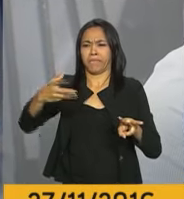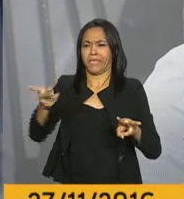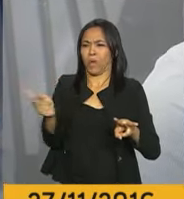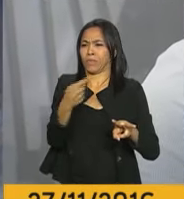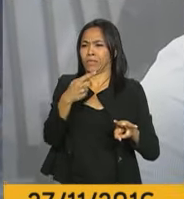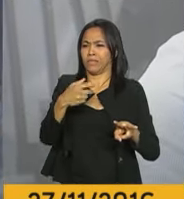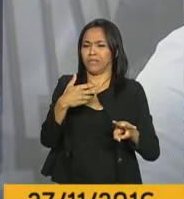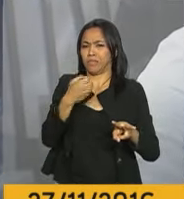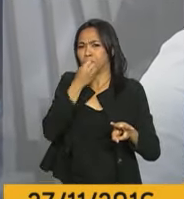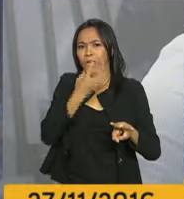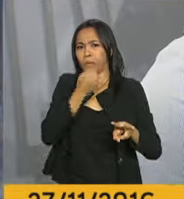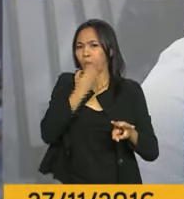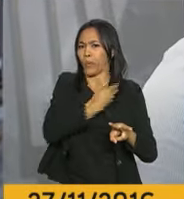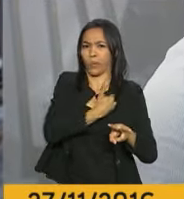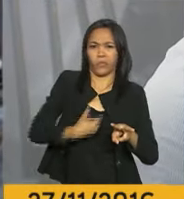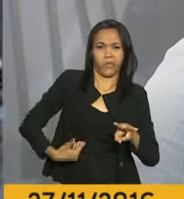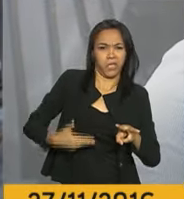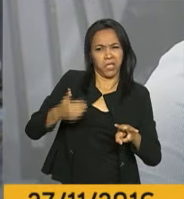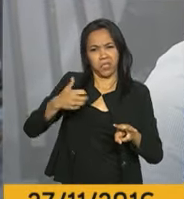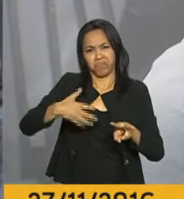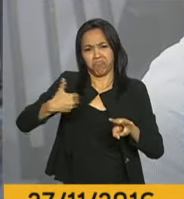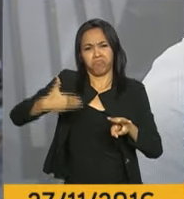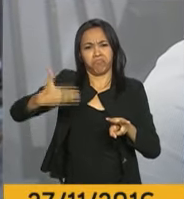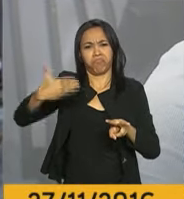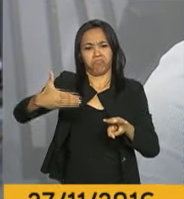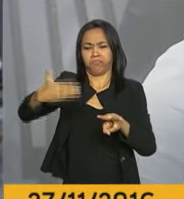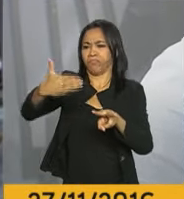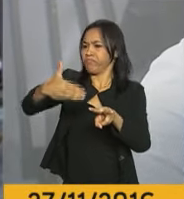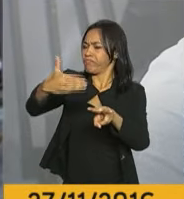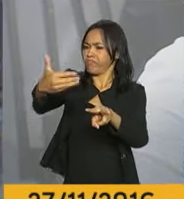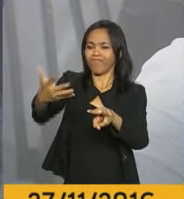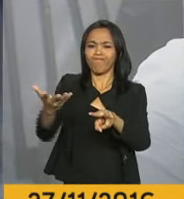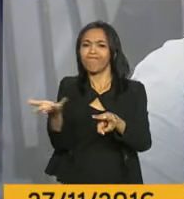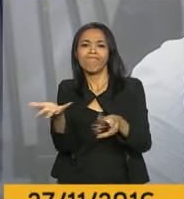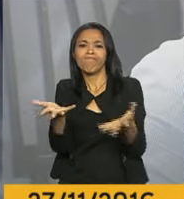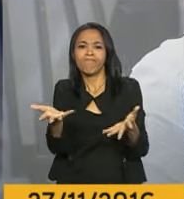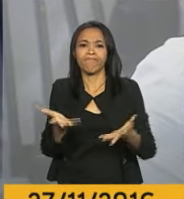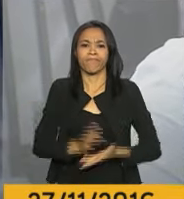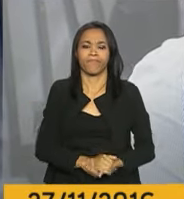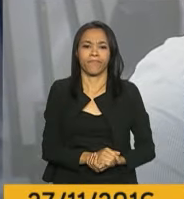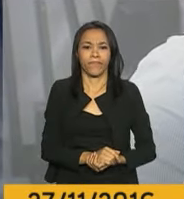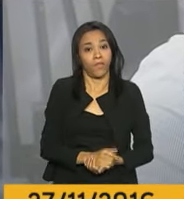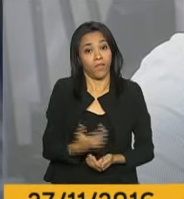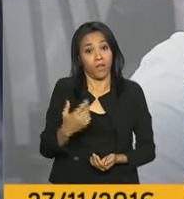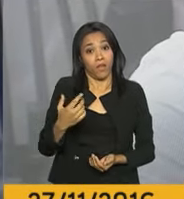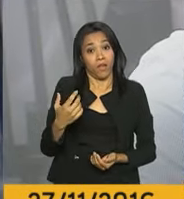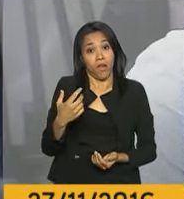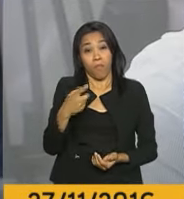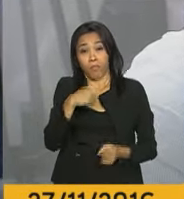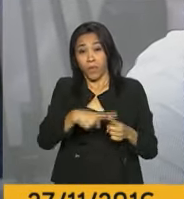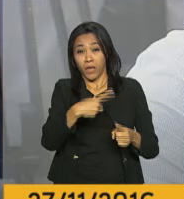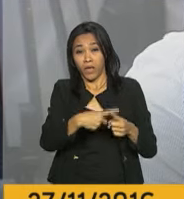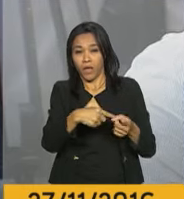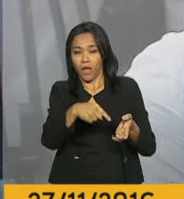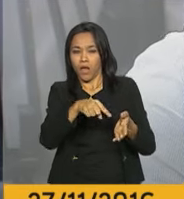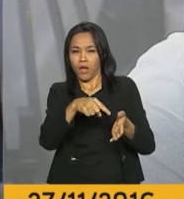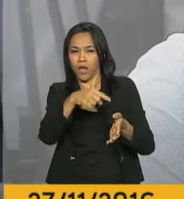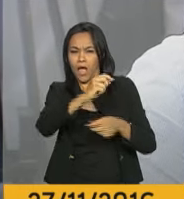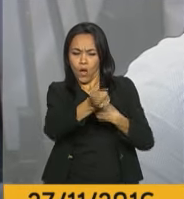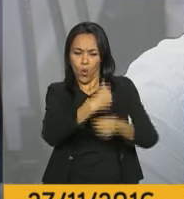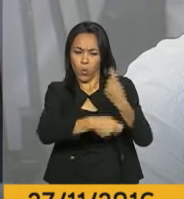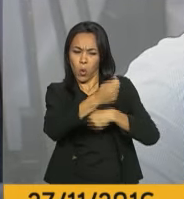o seu governo, e as perspectivas no horizonte próximo são favoráveis também. Os indicadores de retomada da economia não